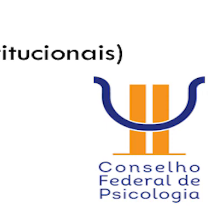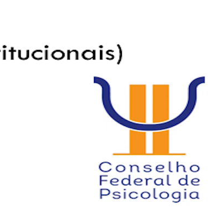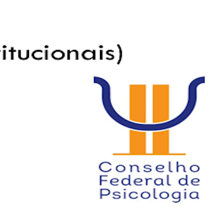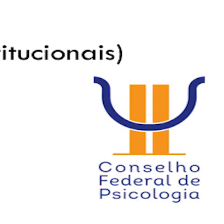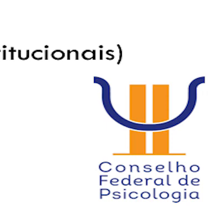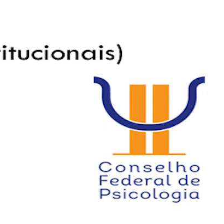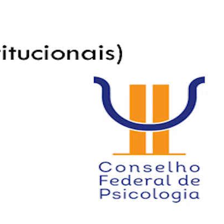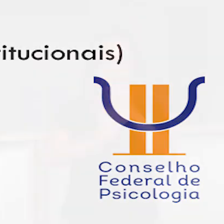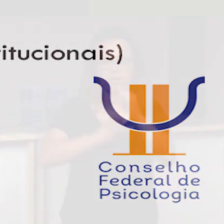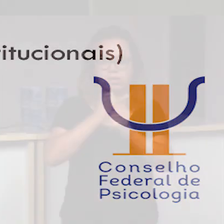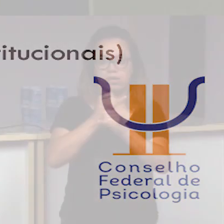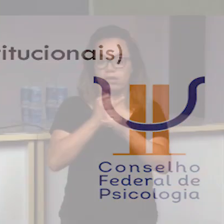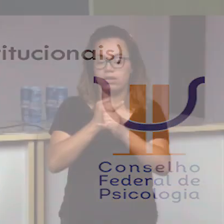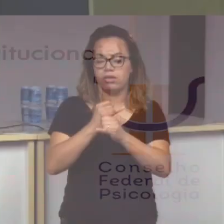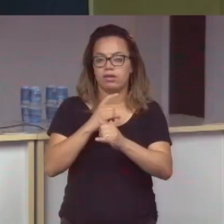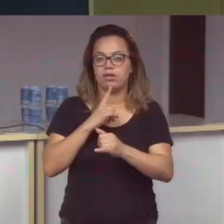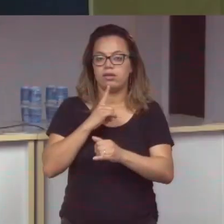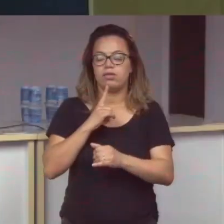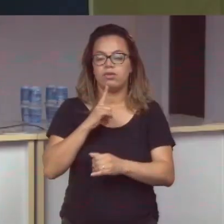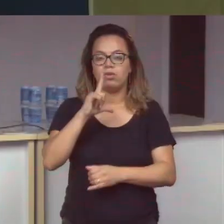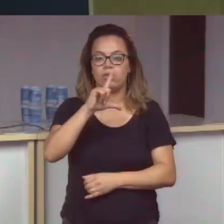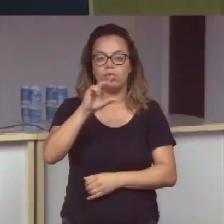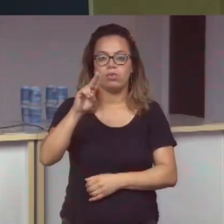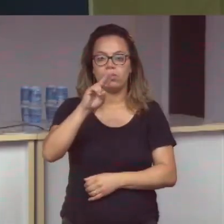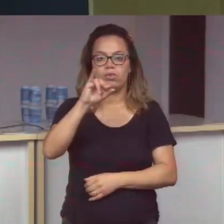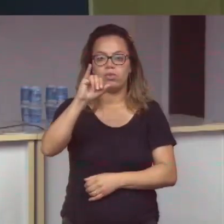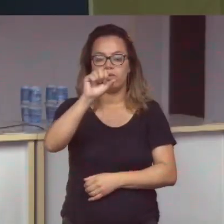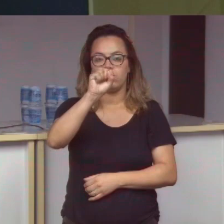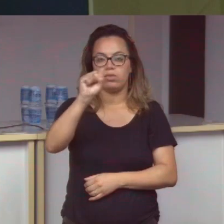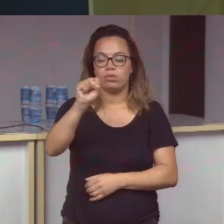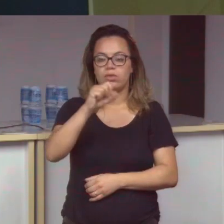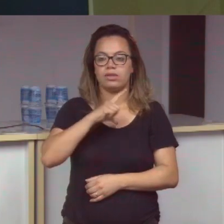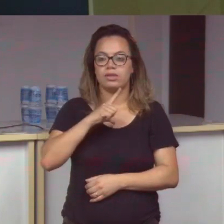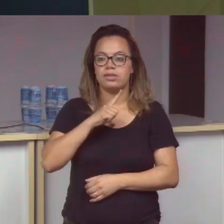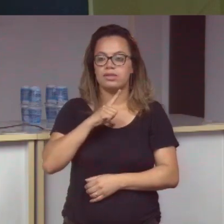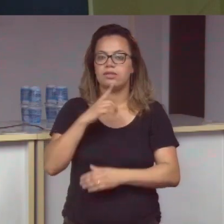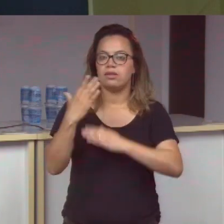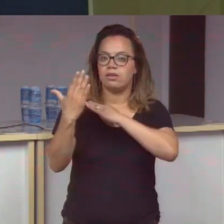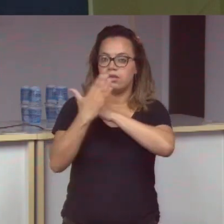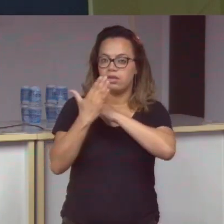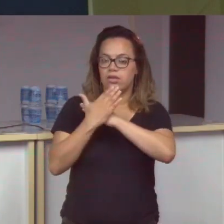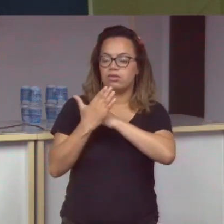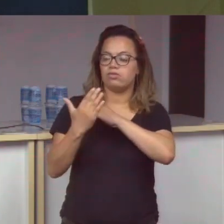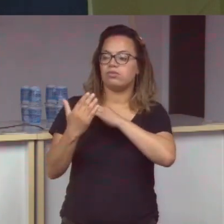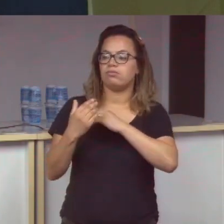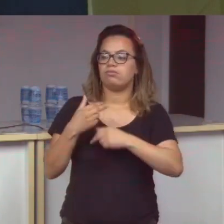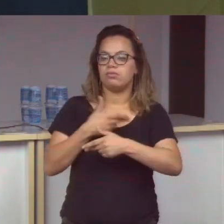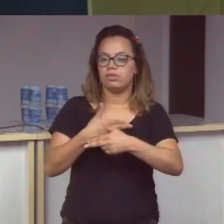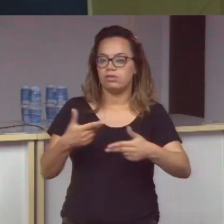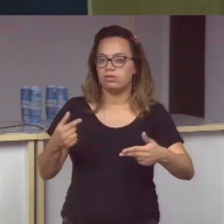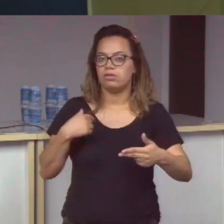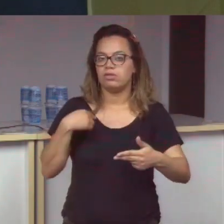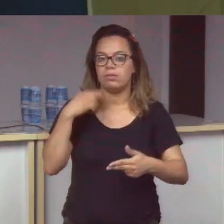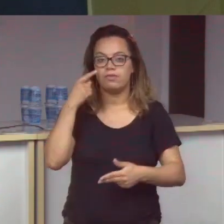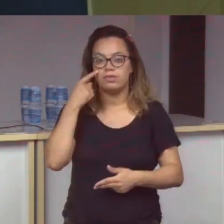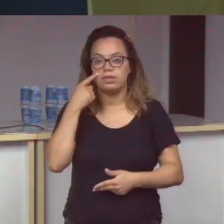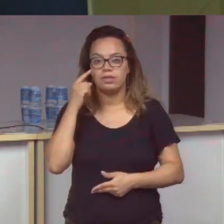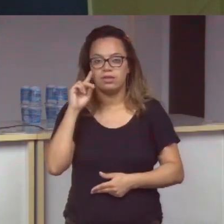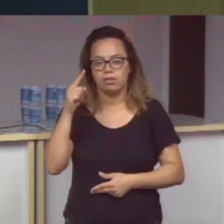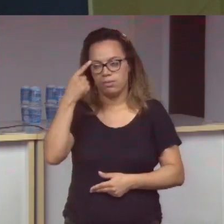Conselho Federal e do próprio Luiz, que nos ajuda nessas situações todas. Isso é para vocês terem uma